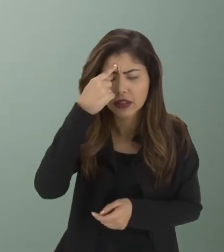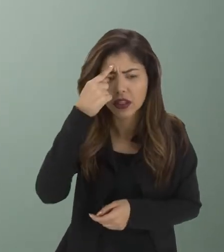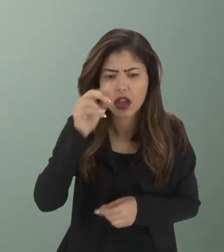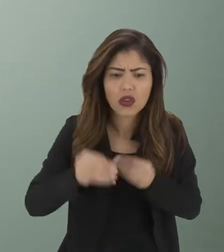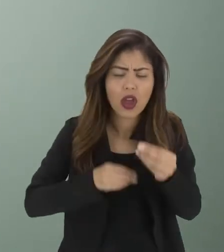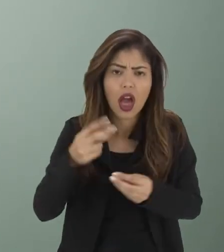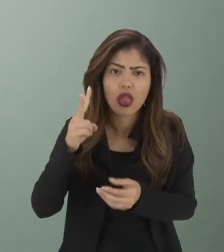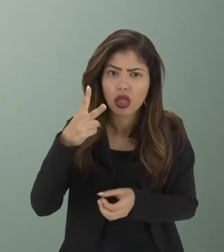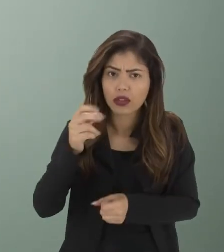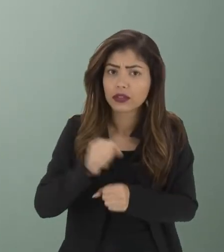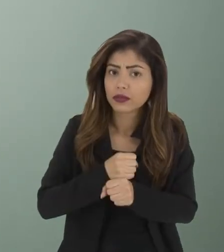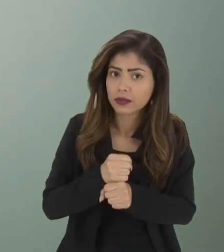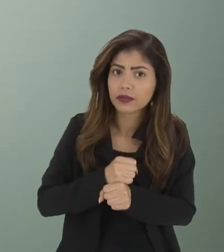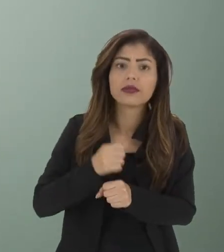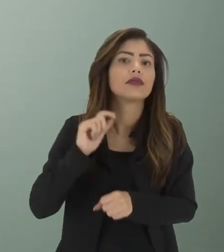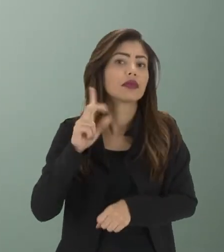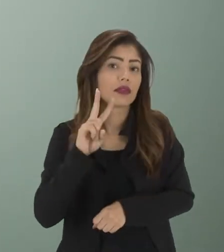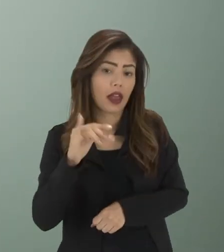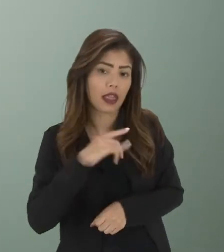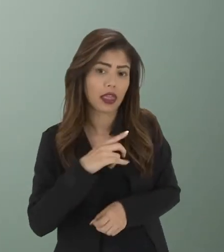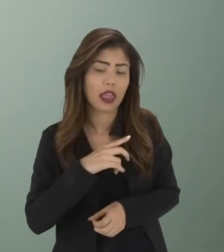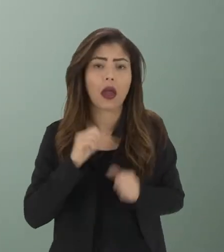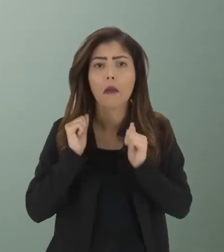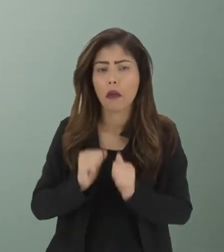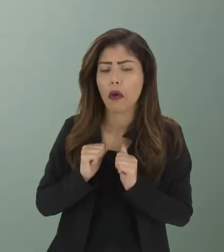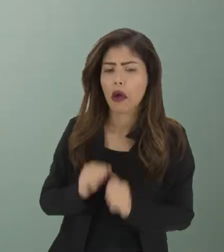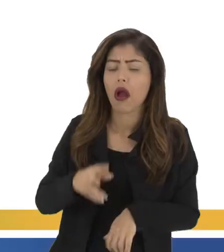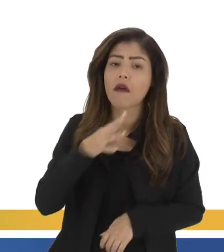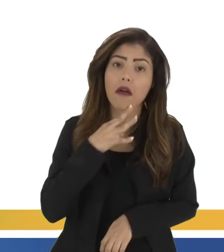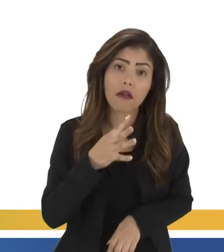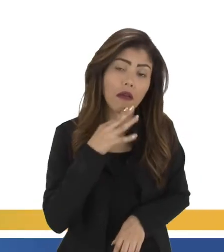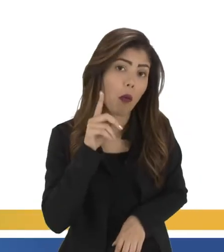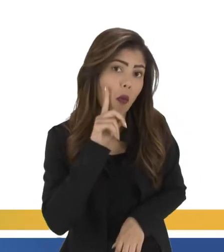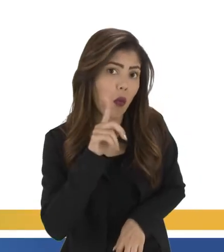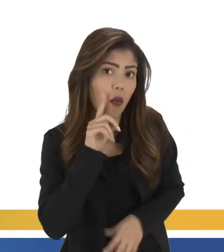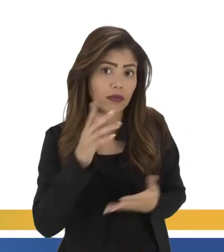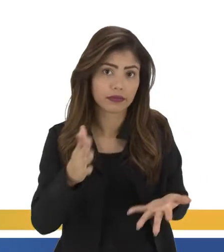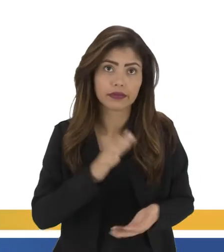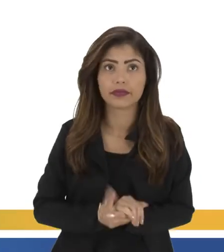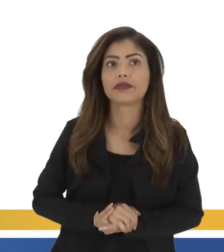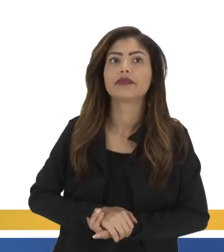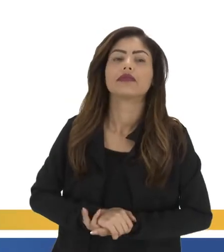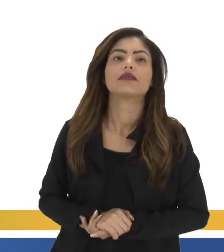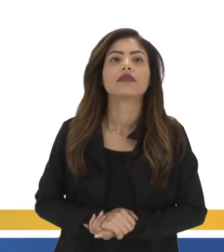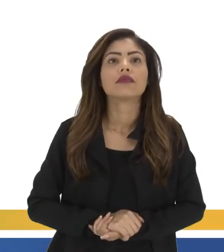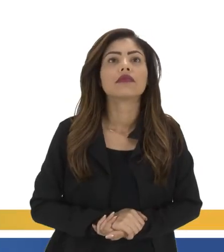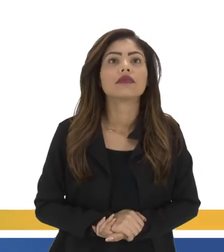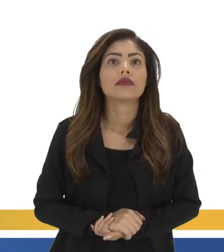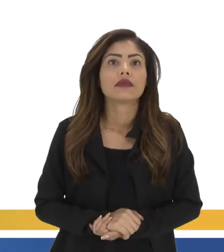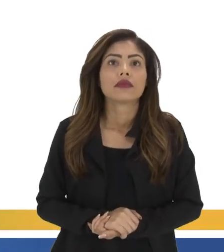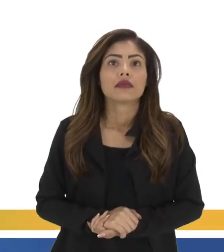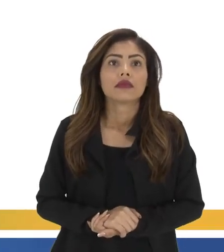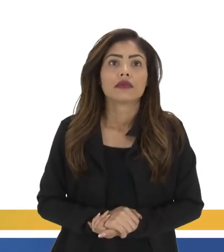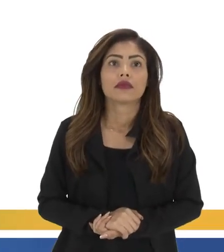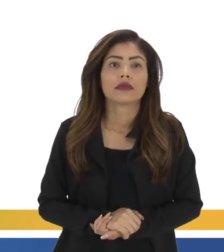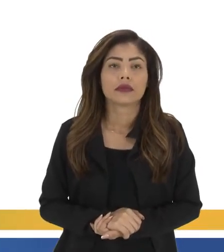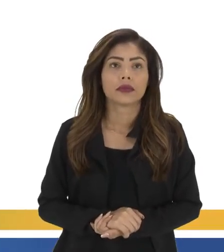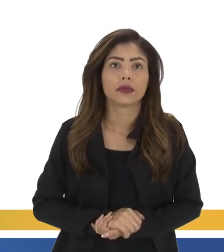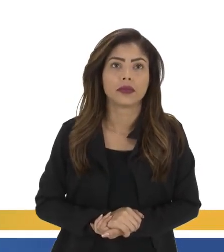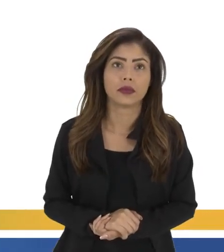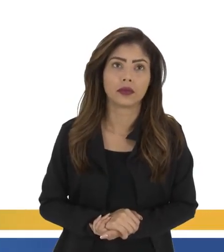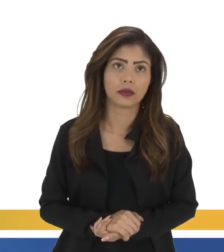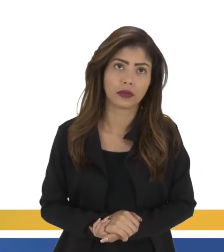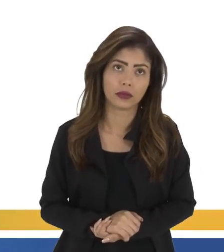anos, meus filhos possam conhecer os Estados Unidos. Vamos para mais um exemplo. It's hot